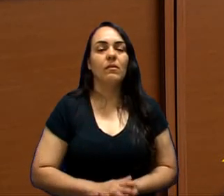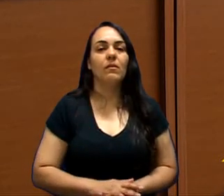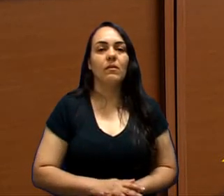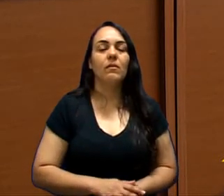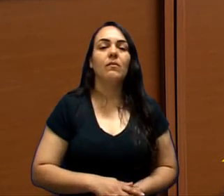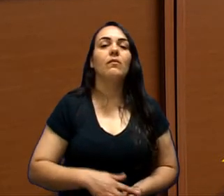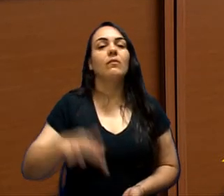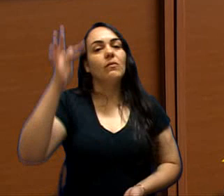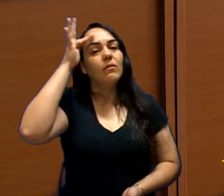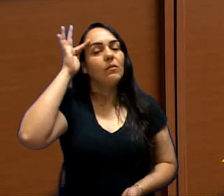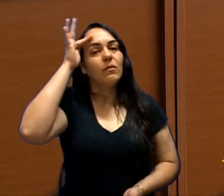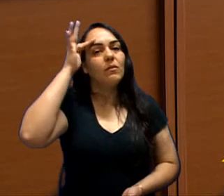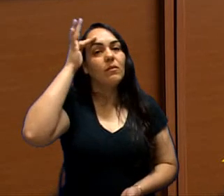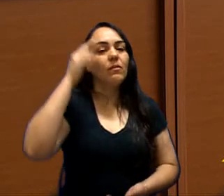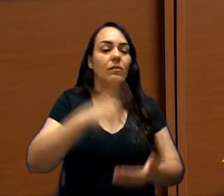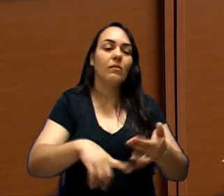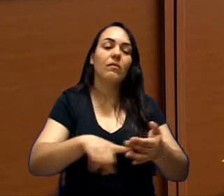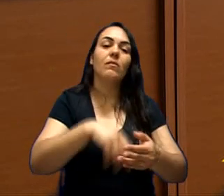Fausto,